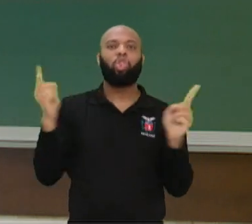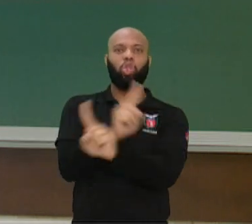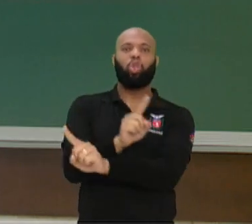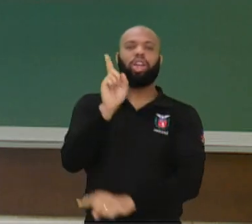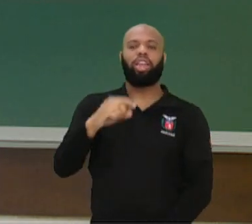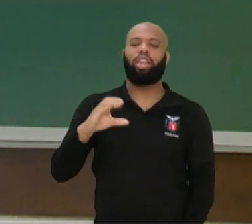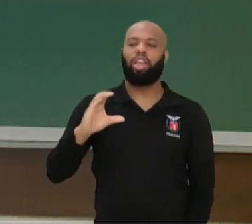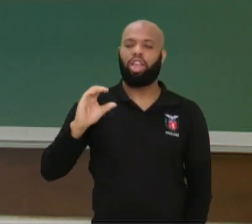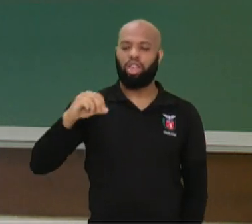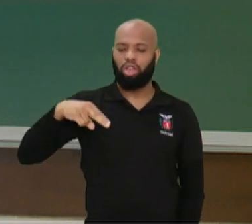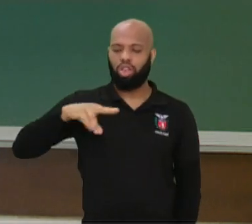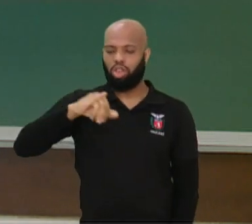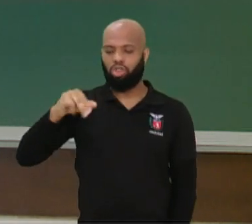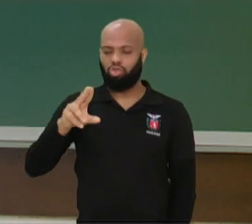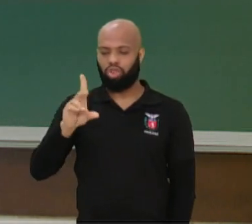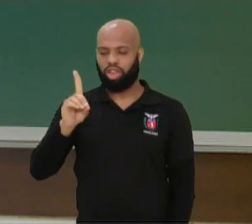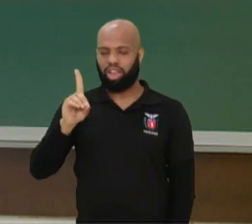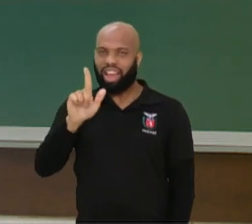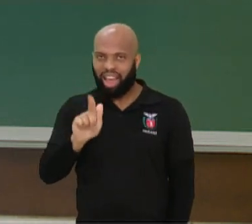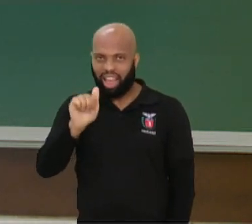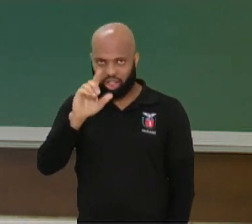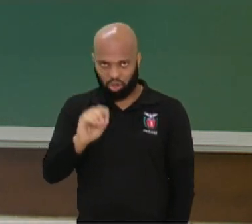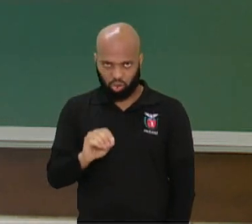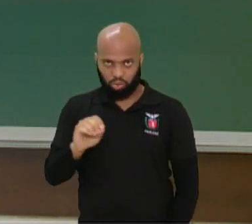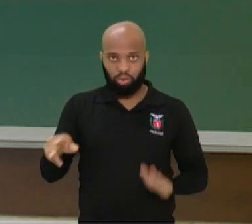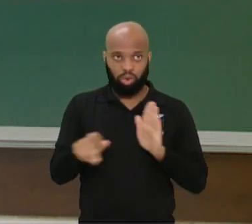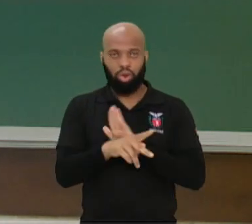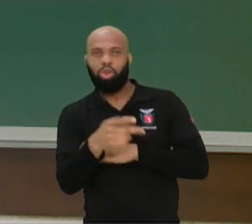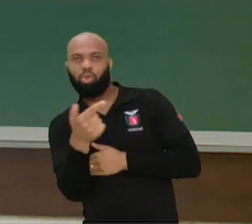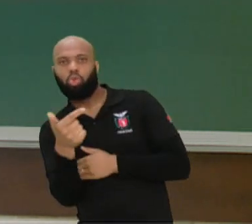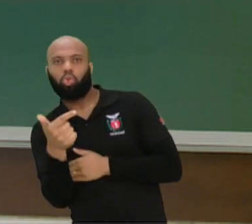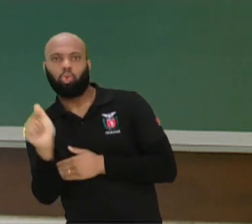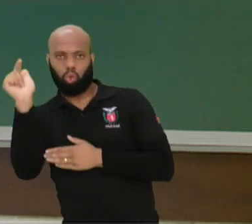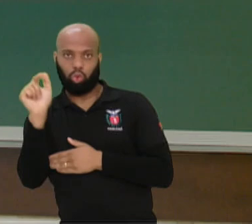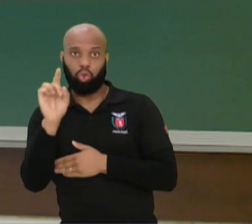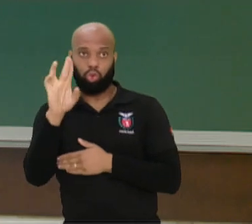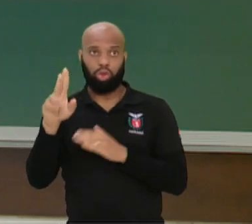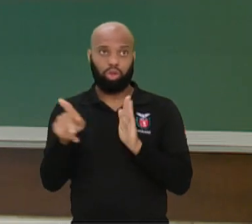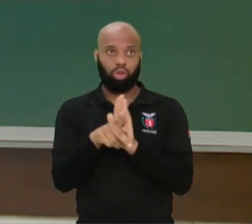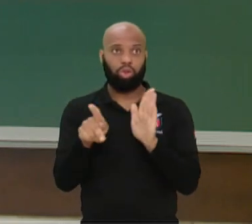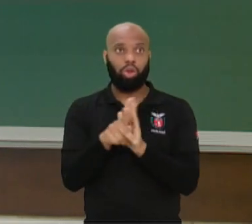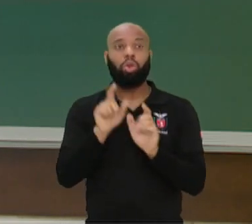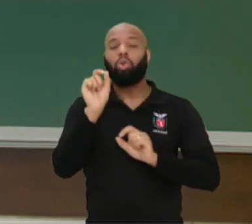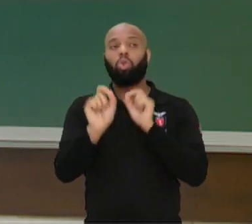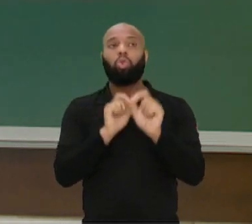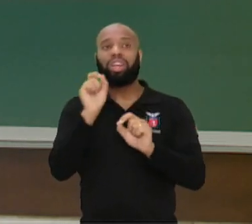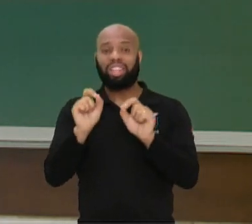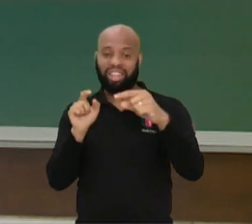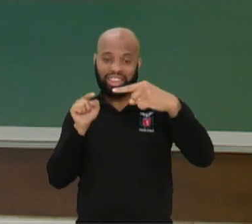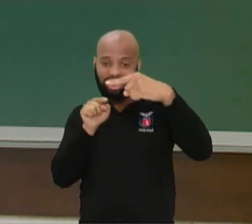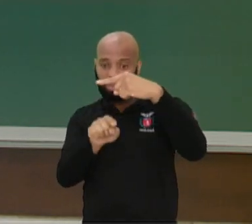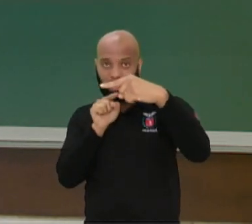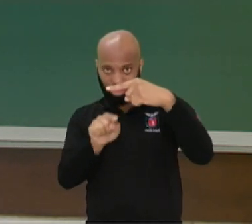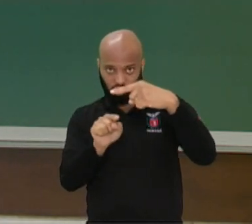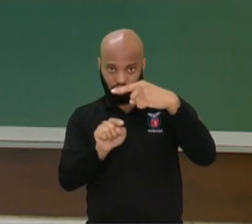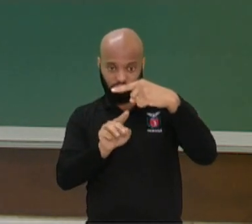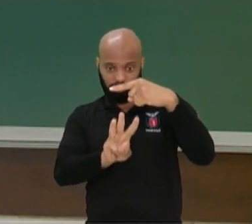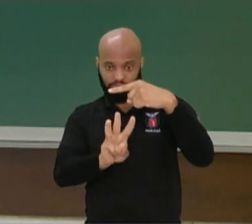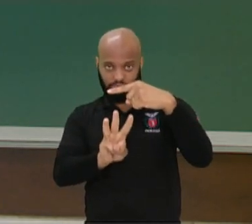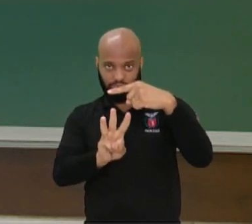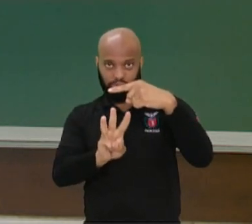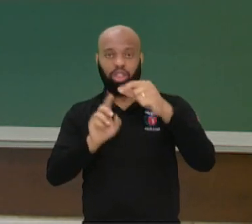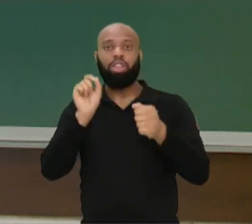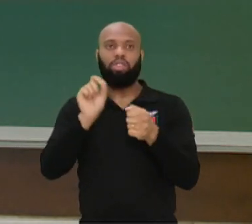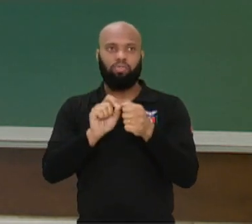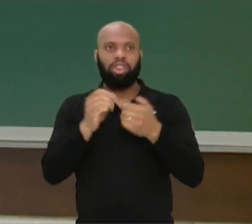o conjugado somente do denominador. Por que a gente consegue fazer isso? Porque um número dividido